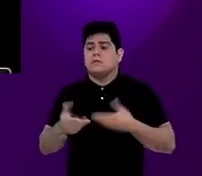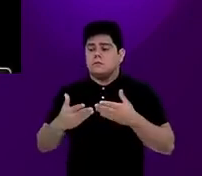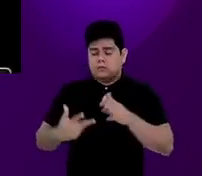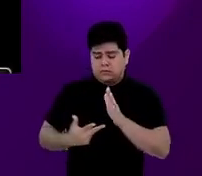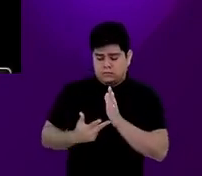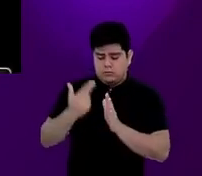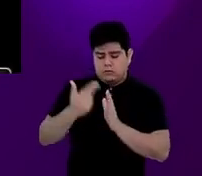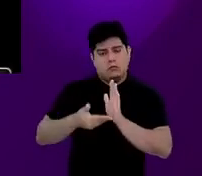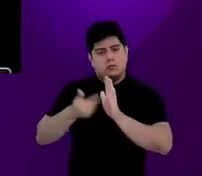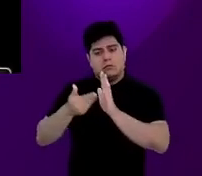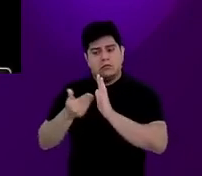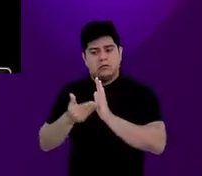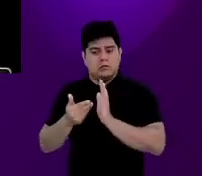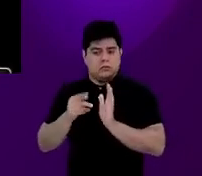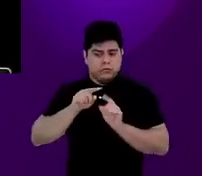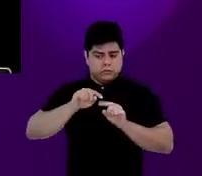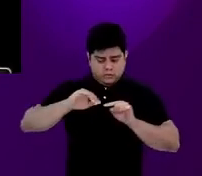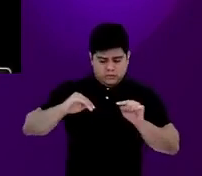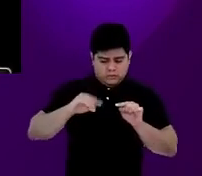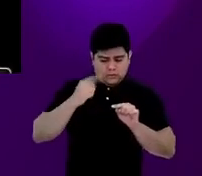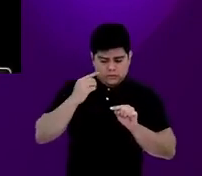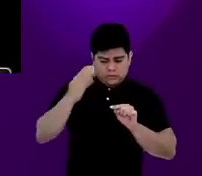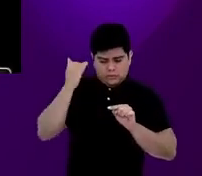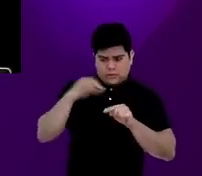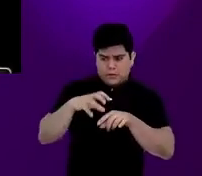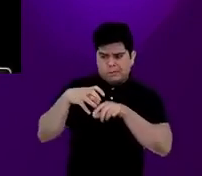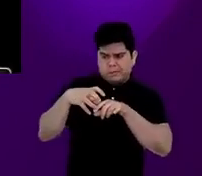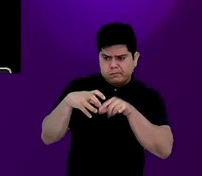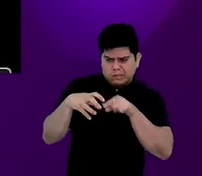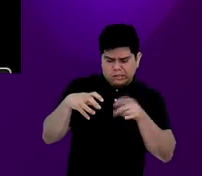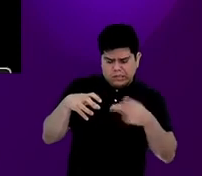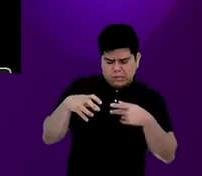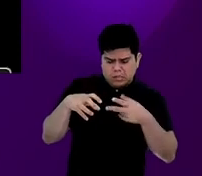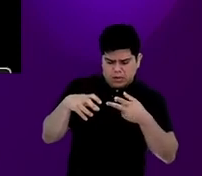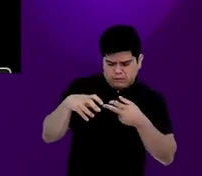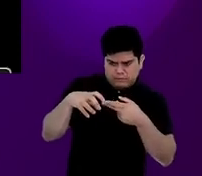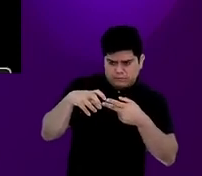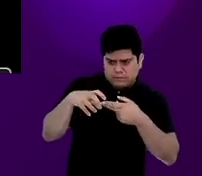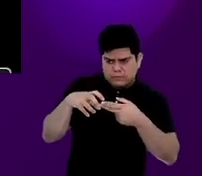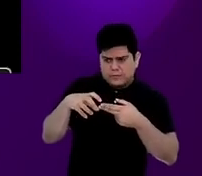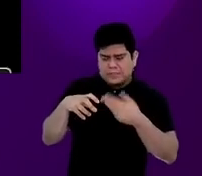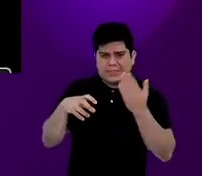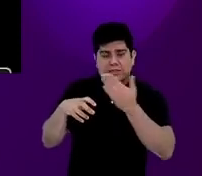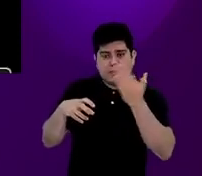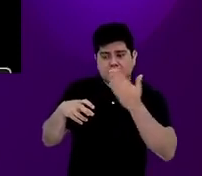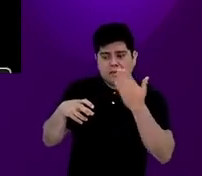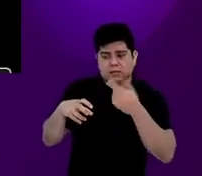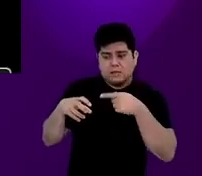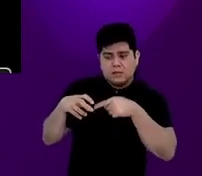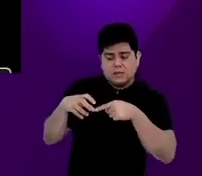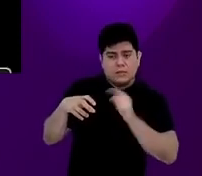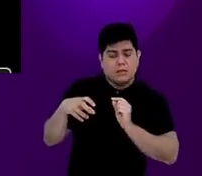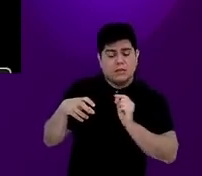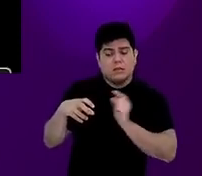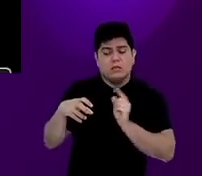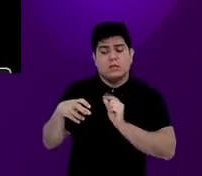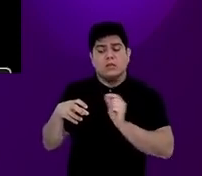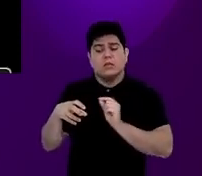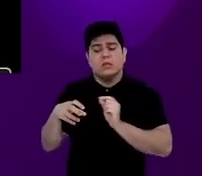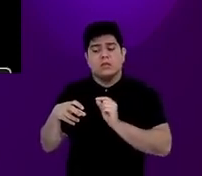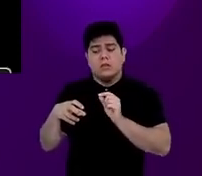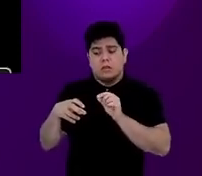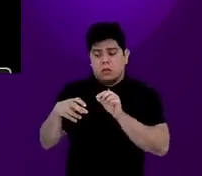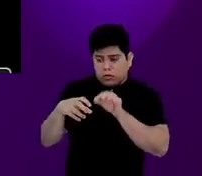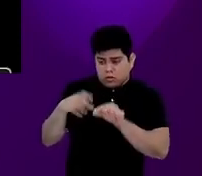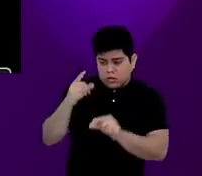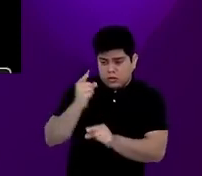cirurgia, demonstrar aqui o tumor, saber onde está o tumor no rim, um tumor que não é visível na cortical do rim, e com ultrassom eu consigo